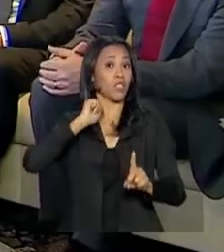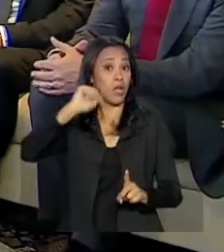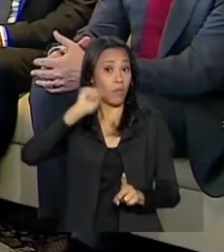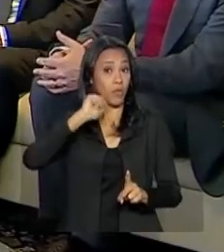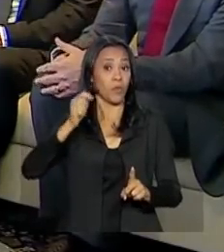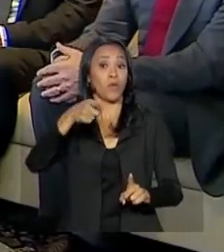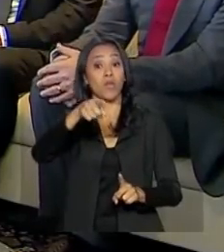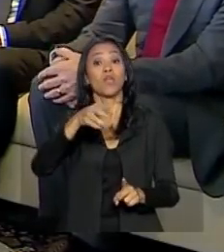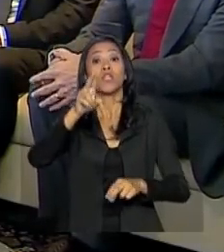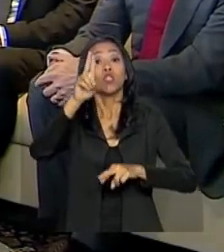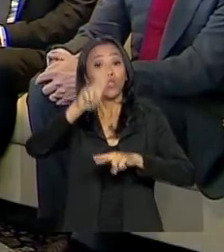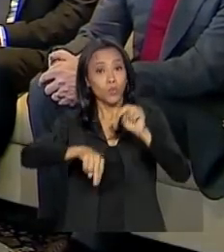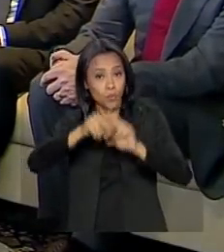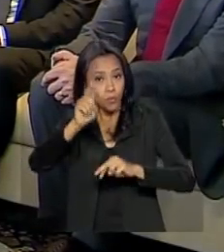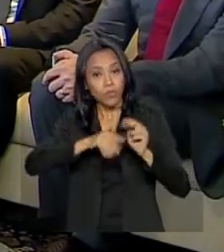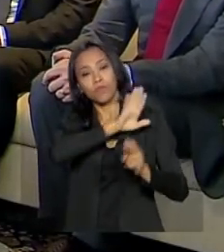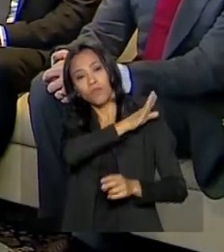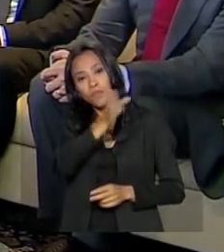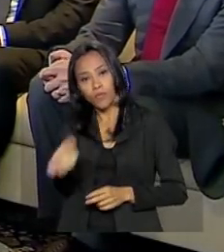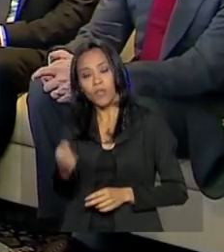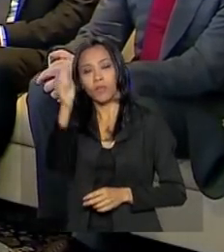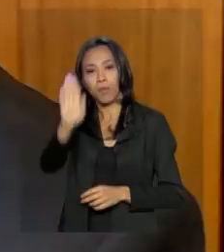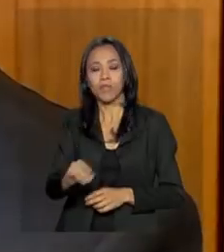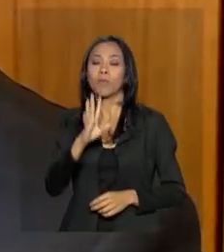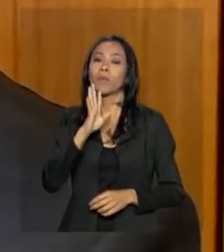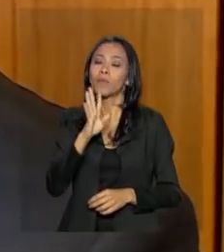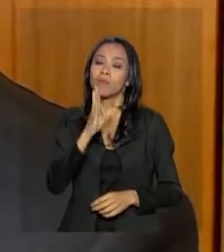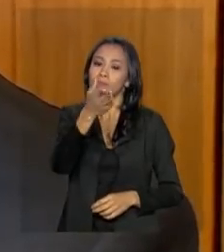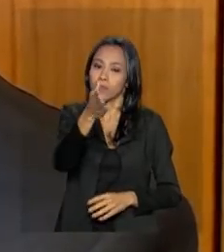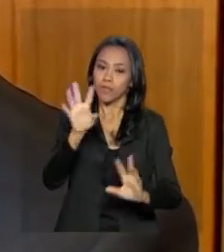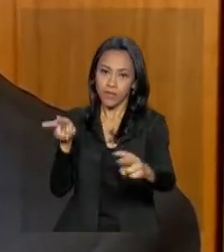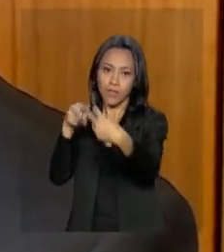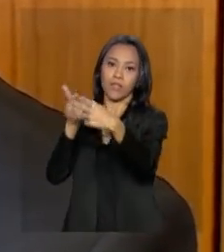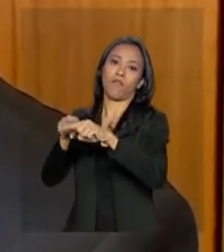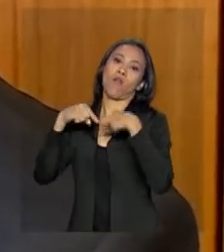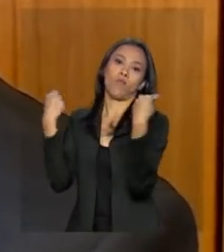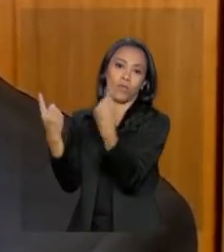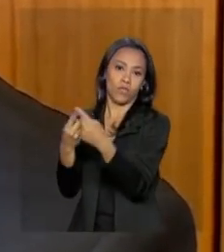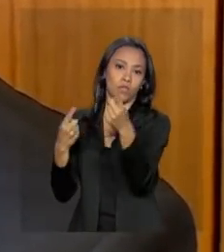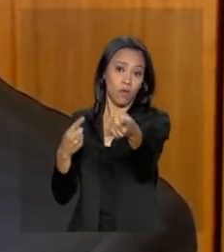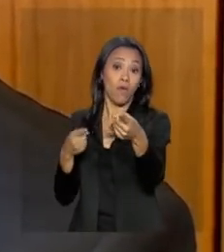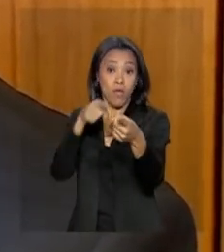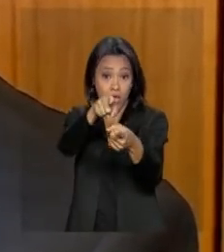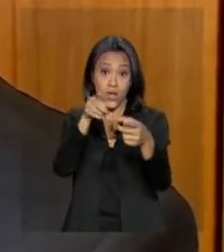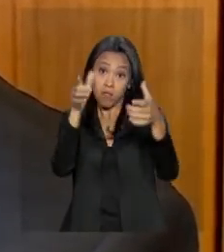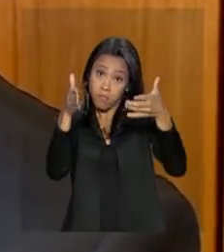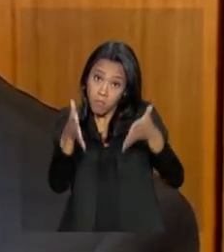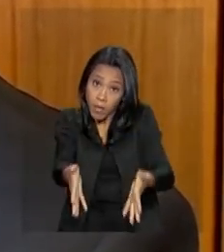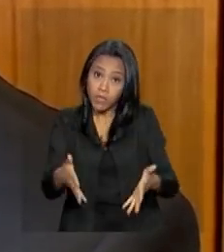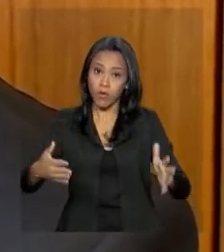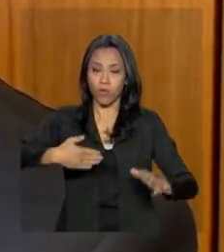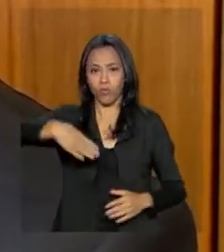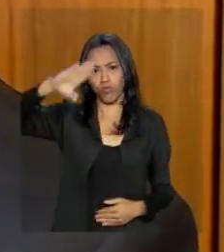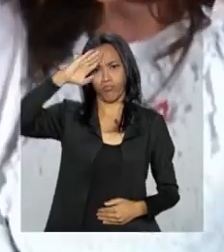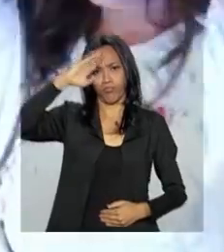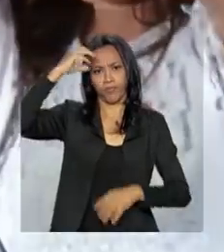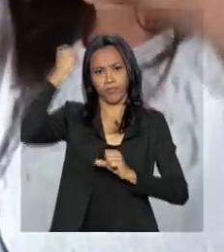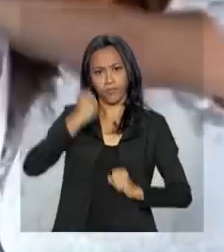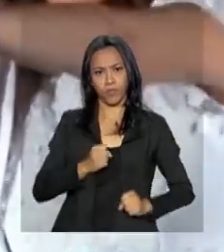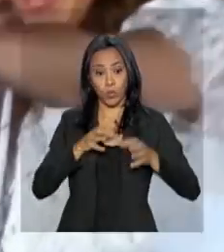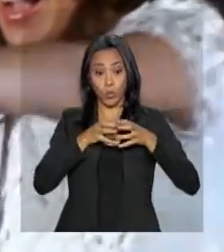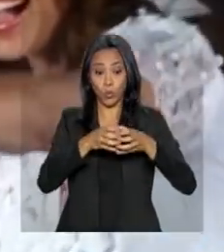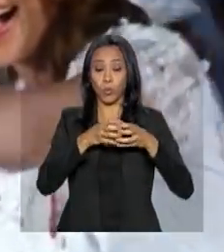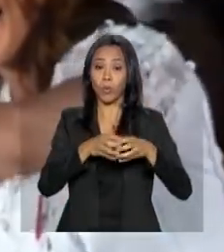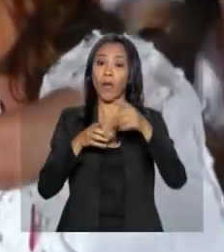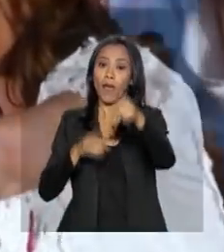junho visitou o Brasil e se reuniu com o presidente Michel Temer benitz fez parte das Forças Armadas do Paraguai é